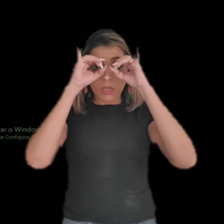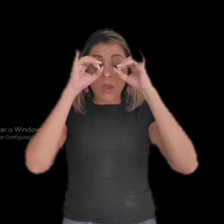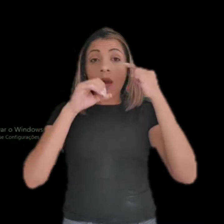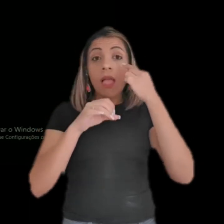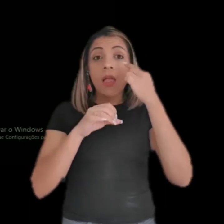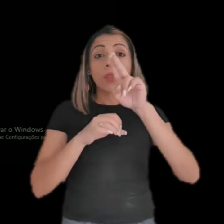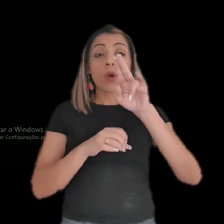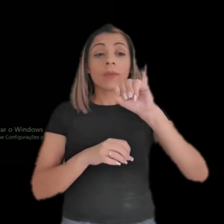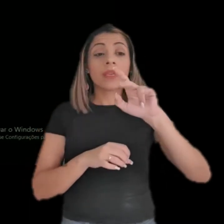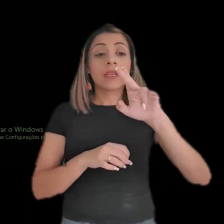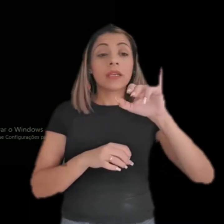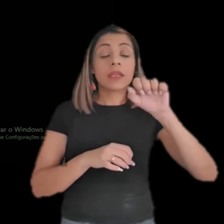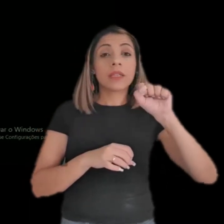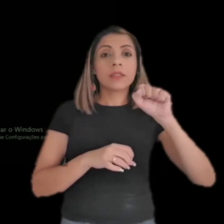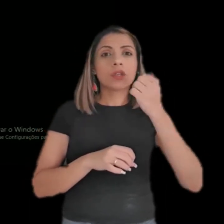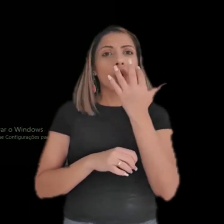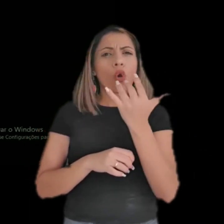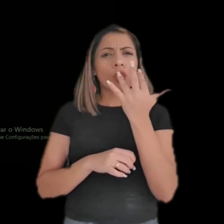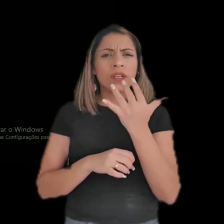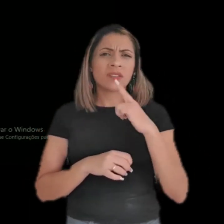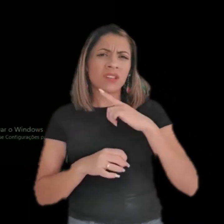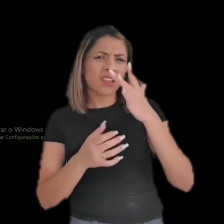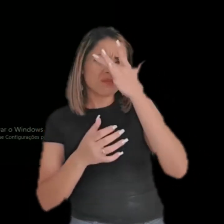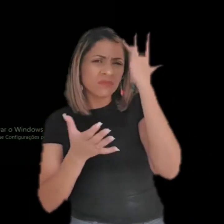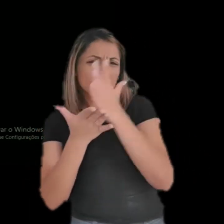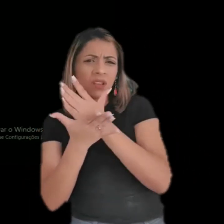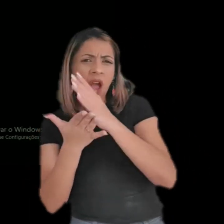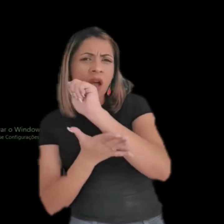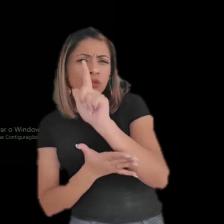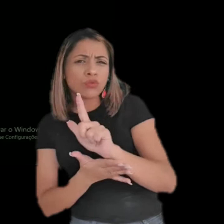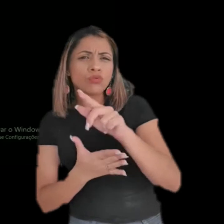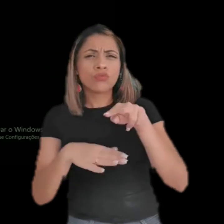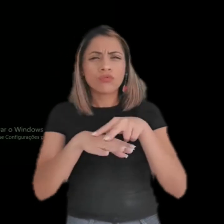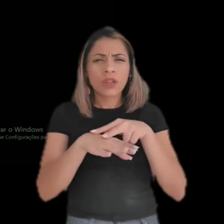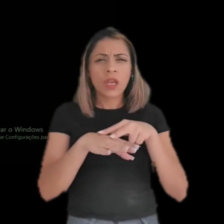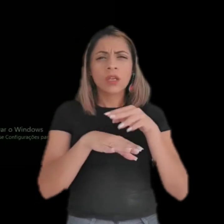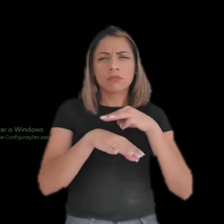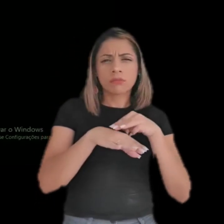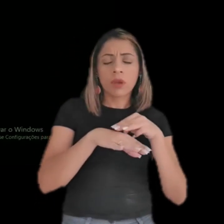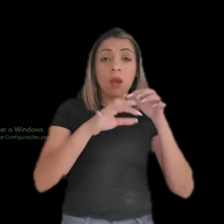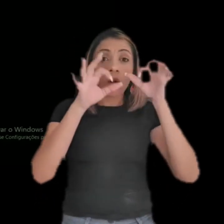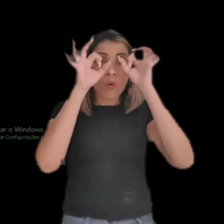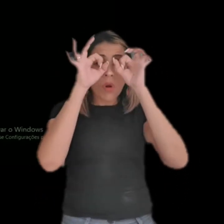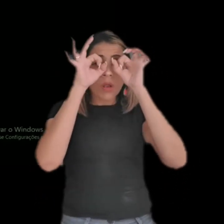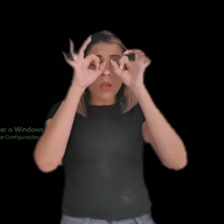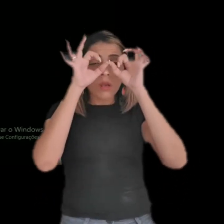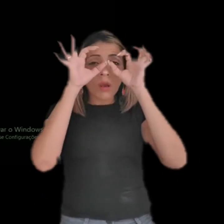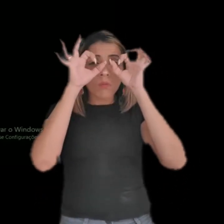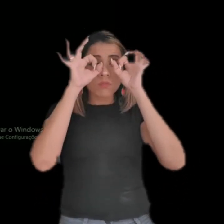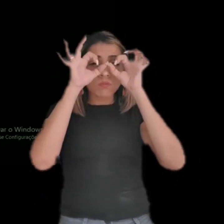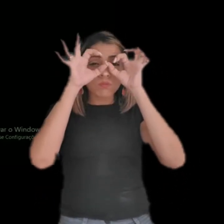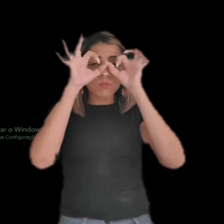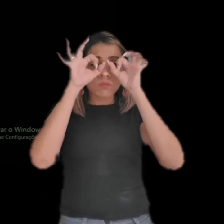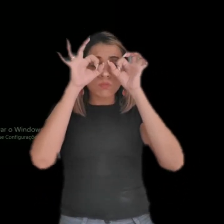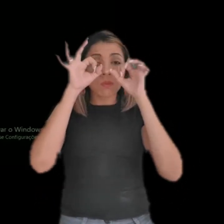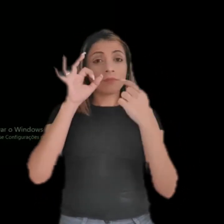que possui músculos que regulam o fechamento e abertura da pupila, que é esse buraquinho